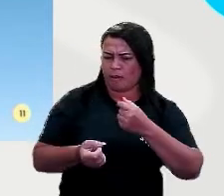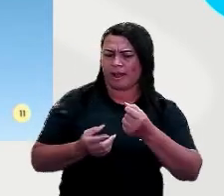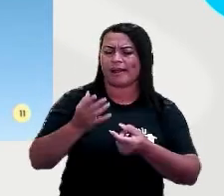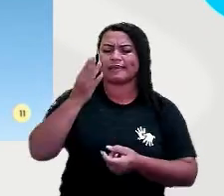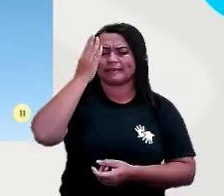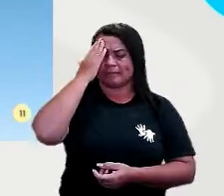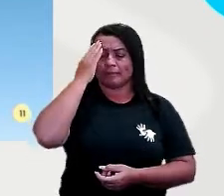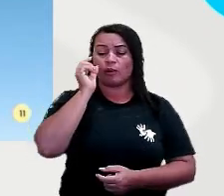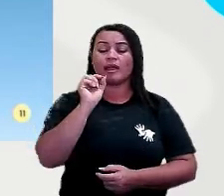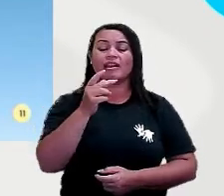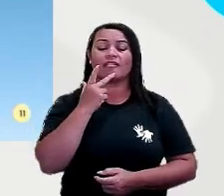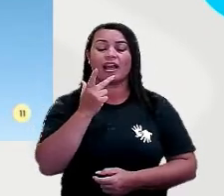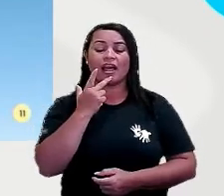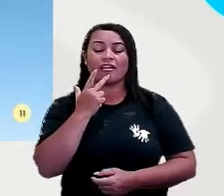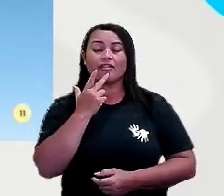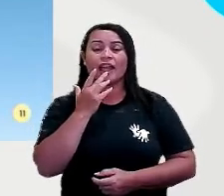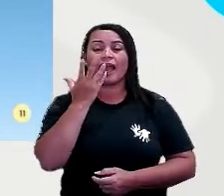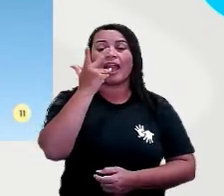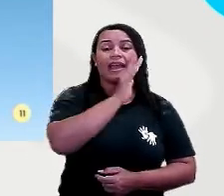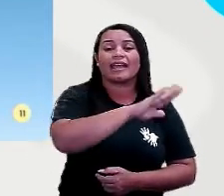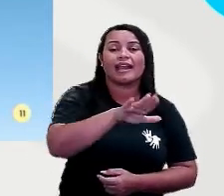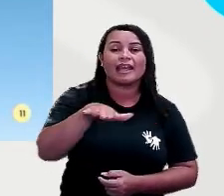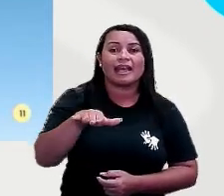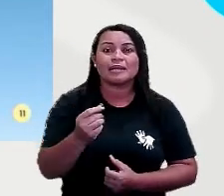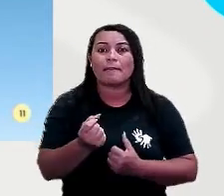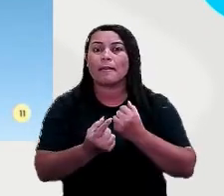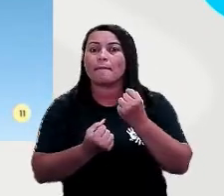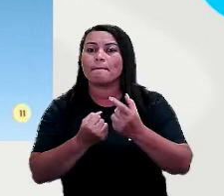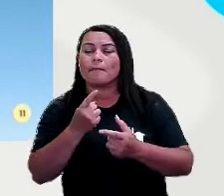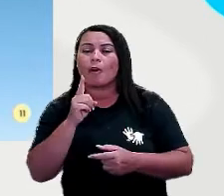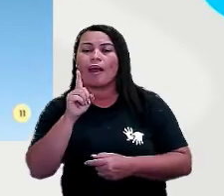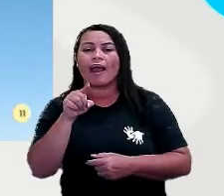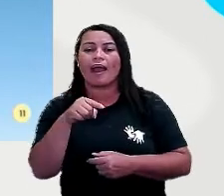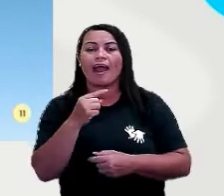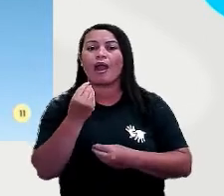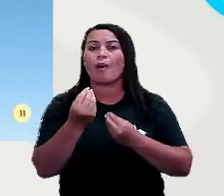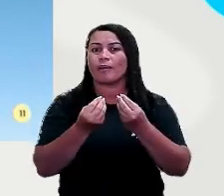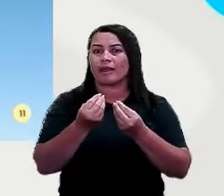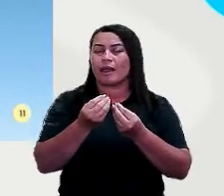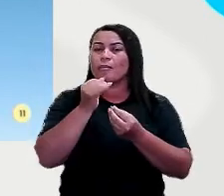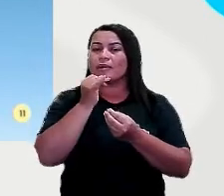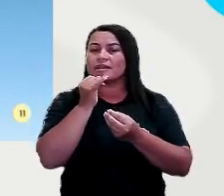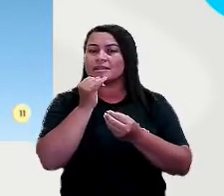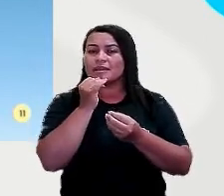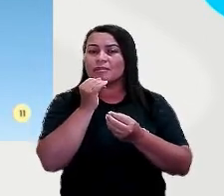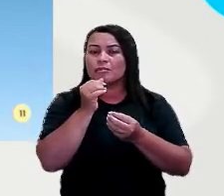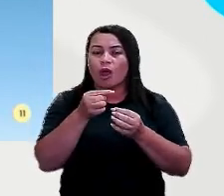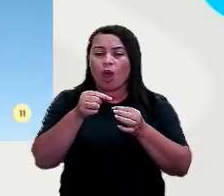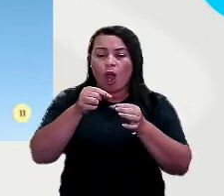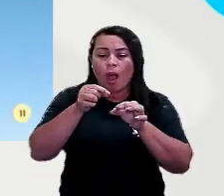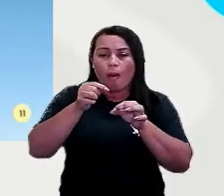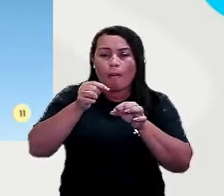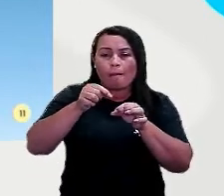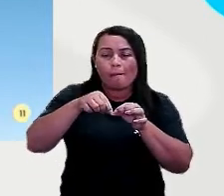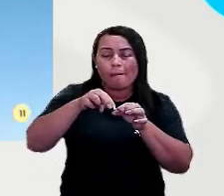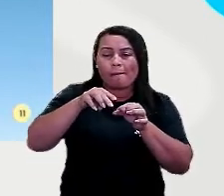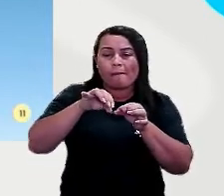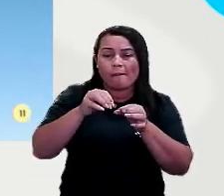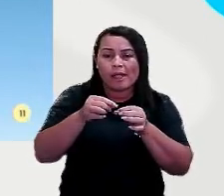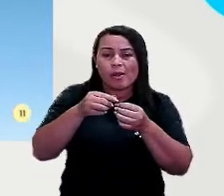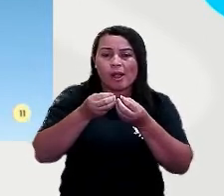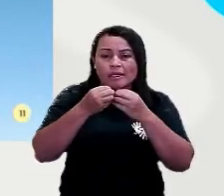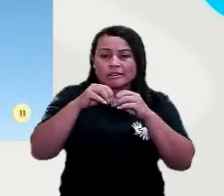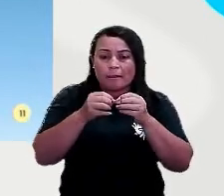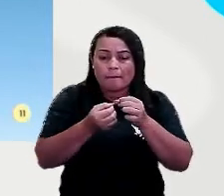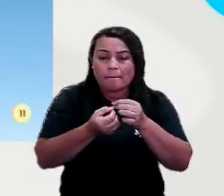sempre dizia: criançada, pipoca é o avesso do grão. Se o milho não